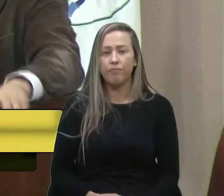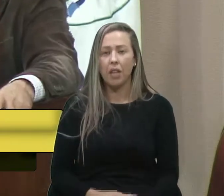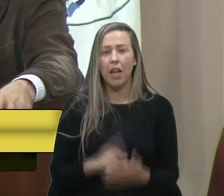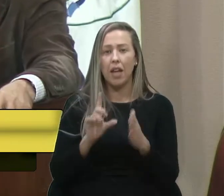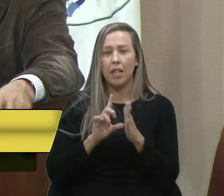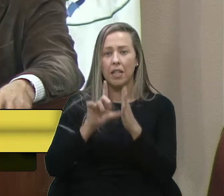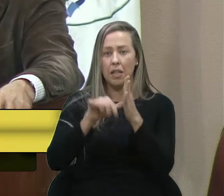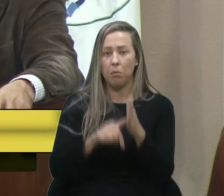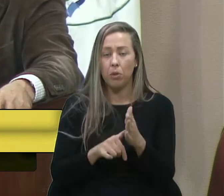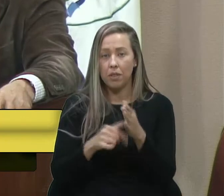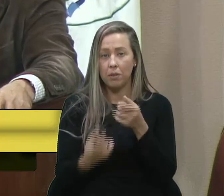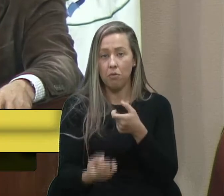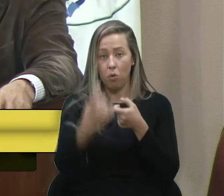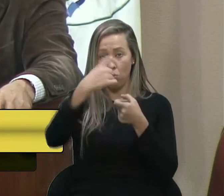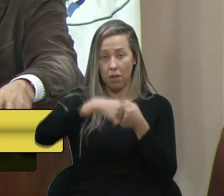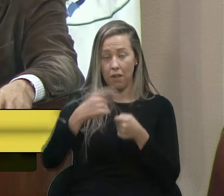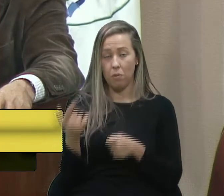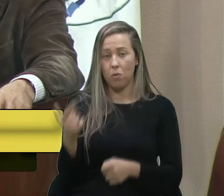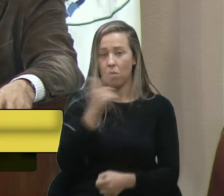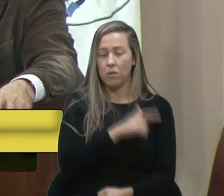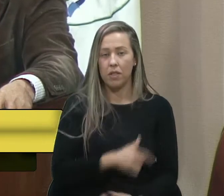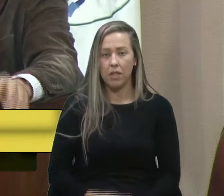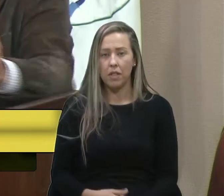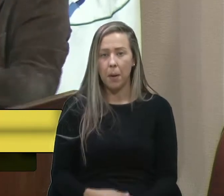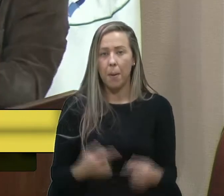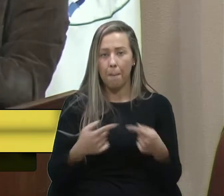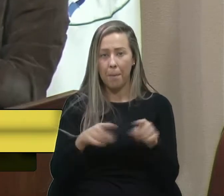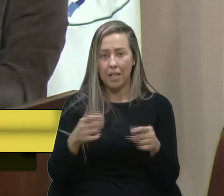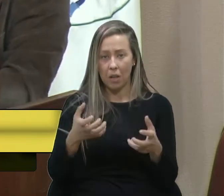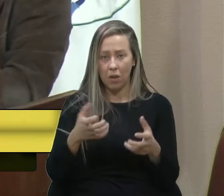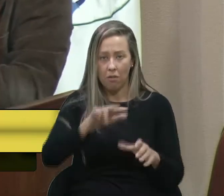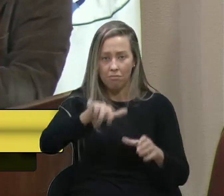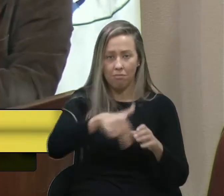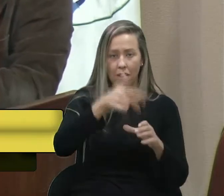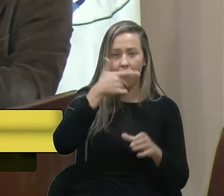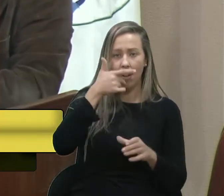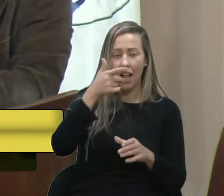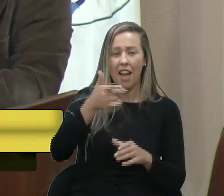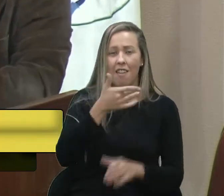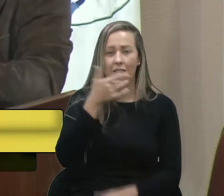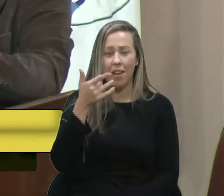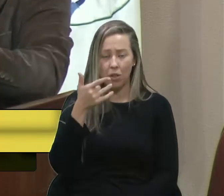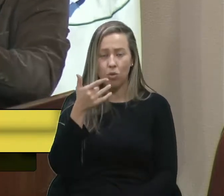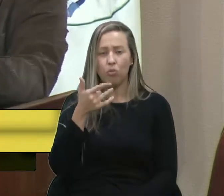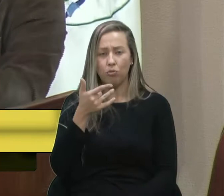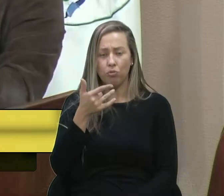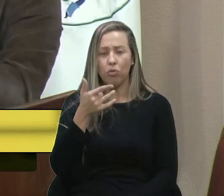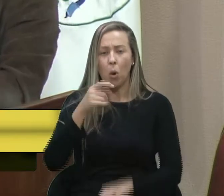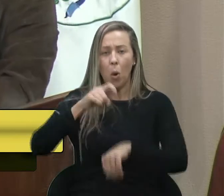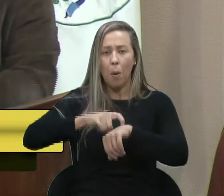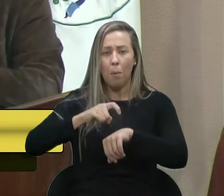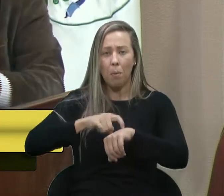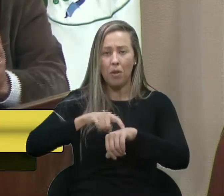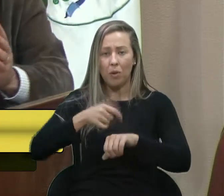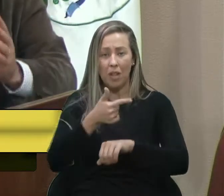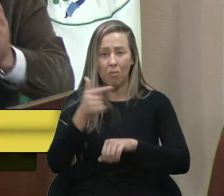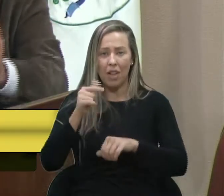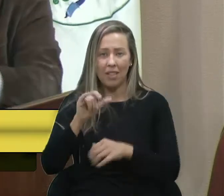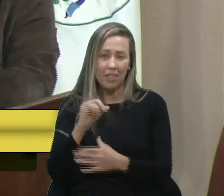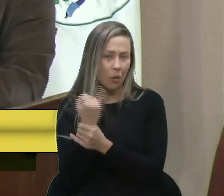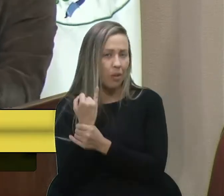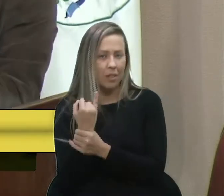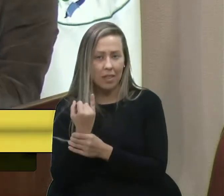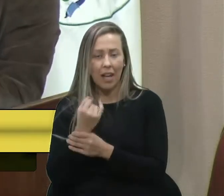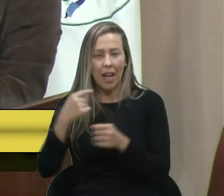vamos dar a volta. Mas eu estou aqui para mostrar, é fácil pegar uma situação indefesa que o